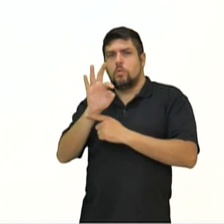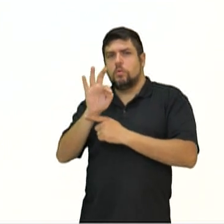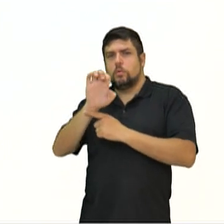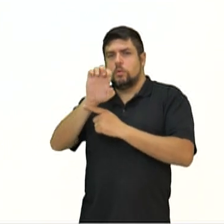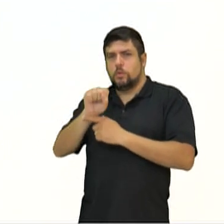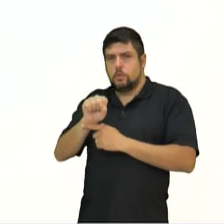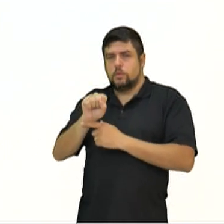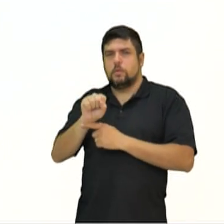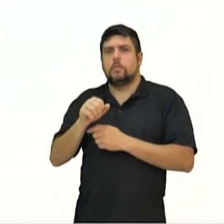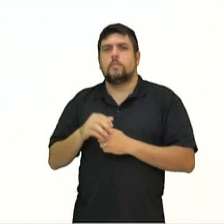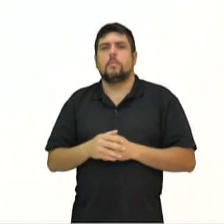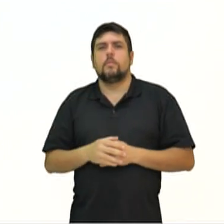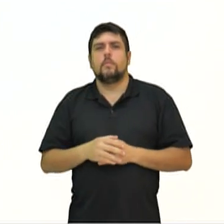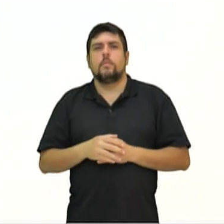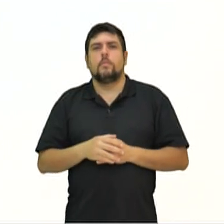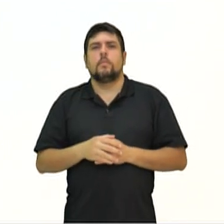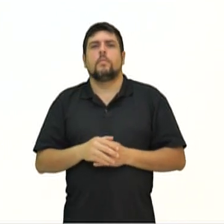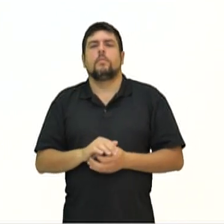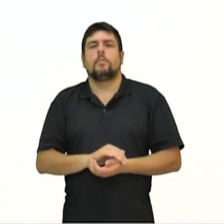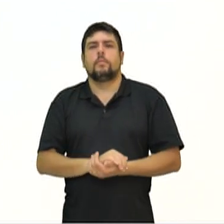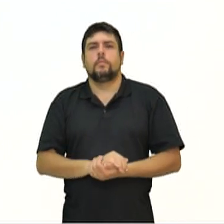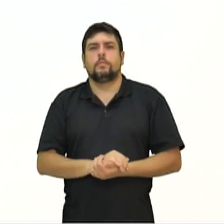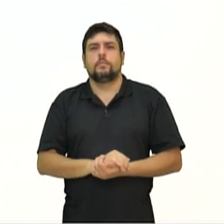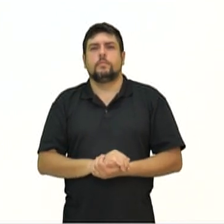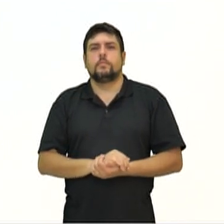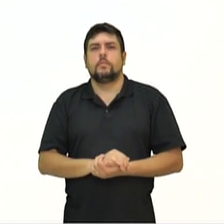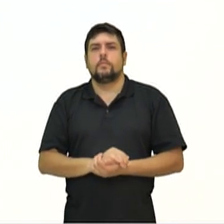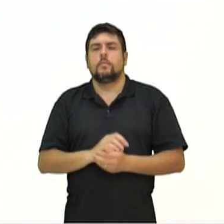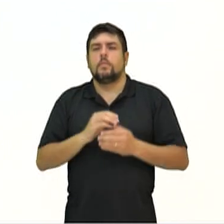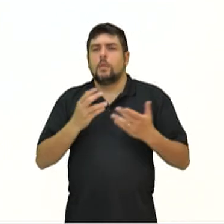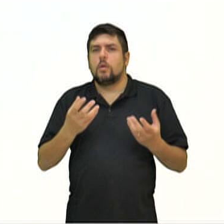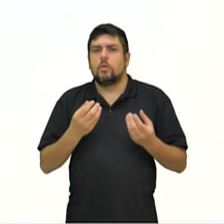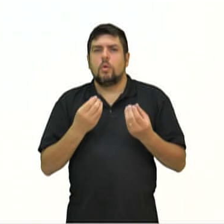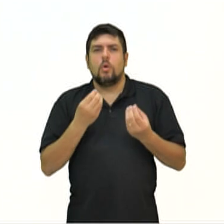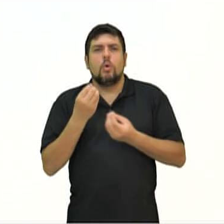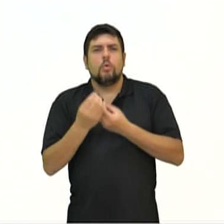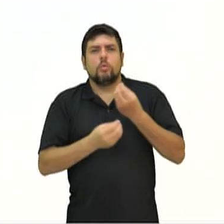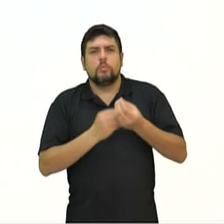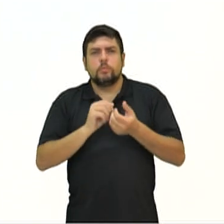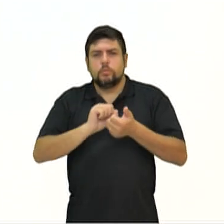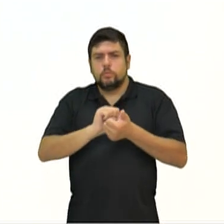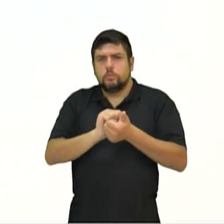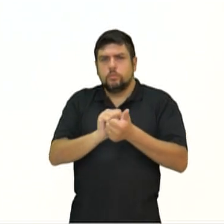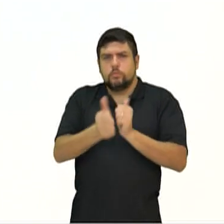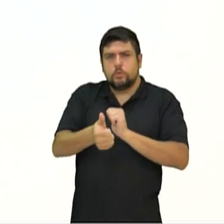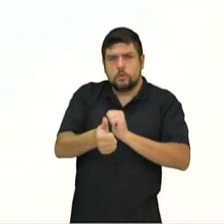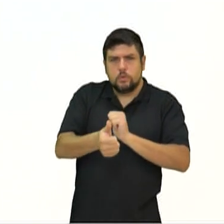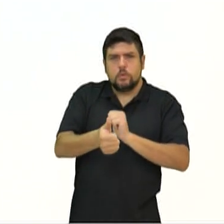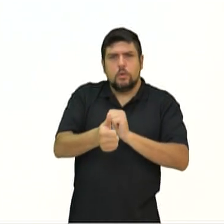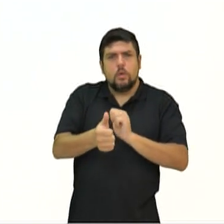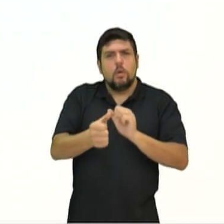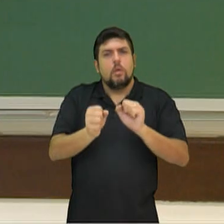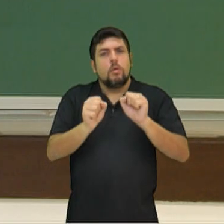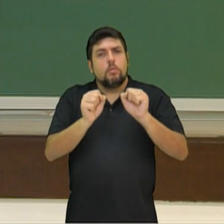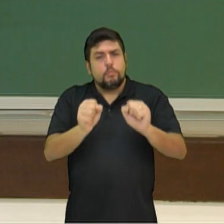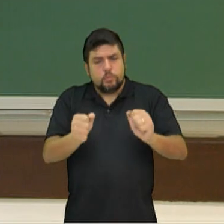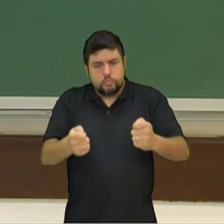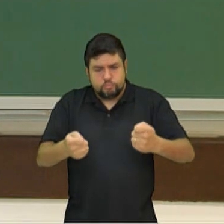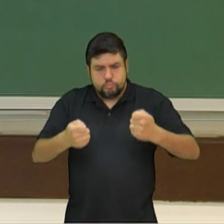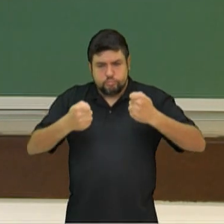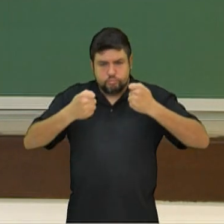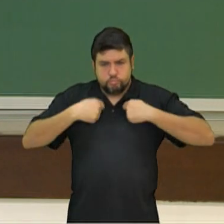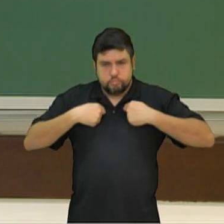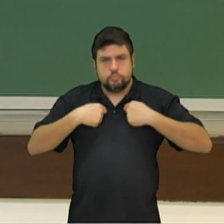né? How can sports help people? Como que os esportes podem ajudar as pessoas? Então